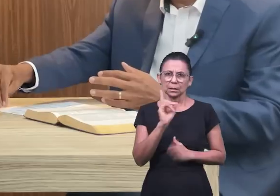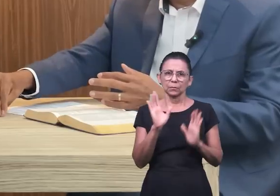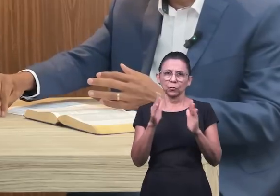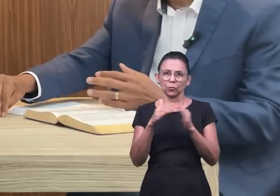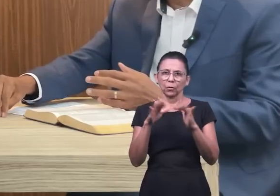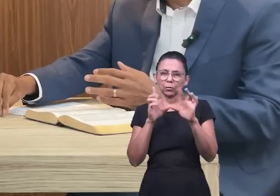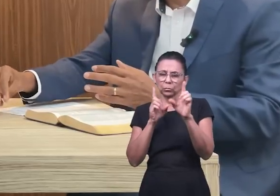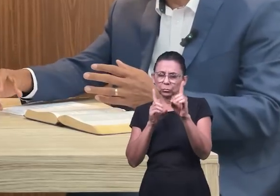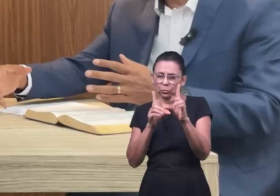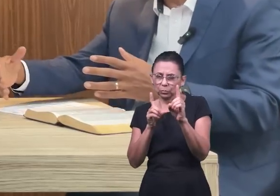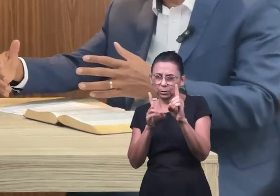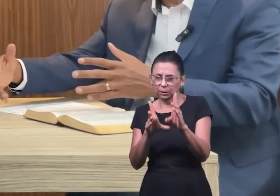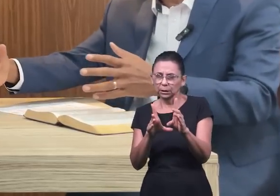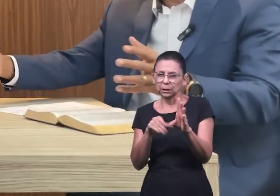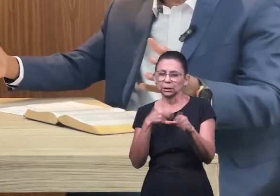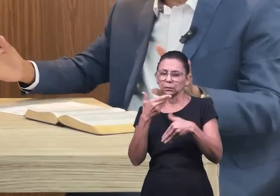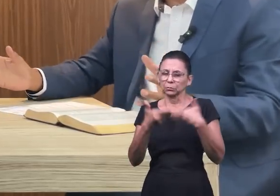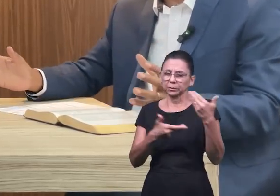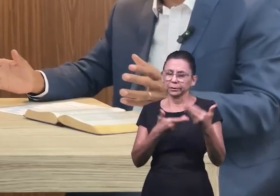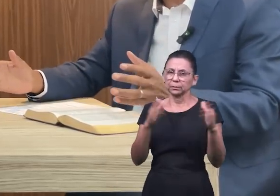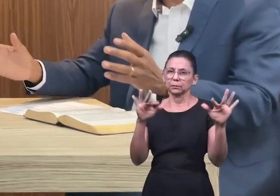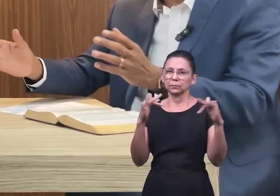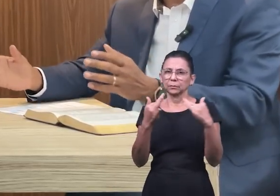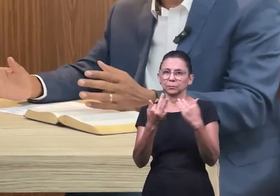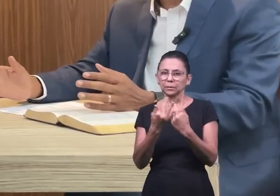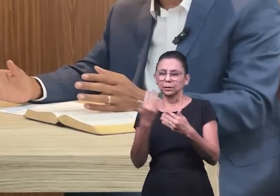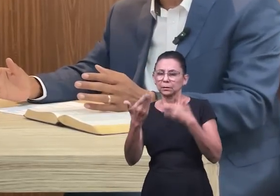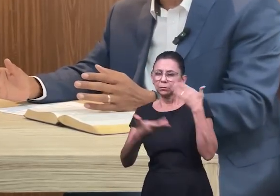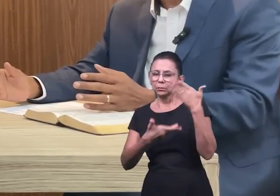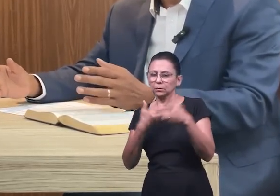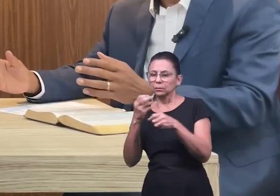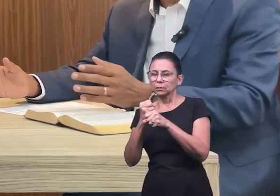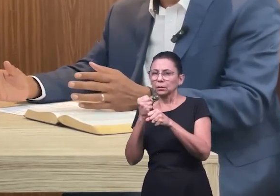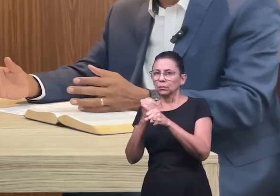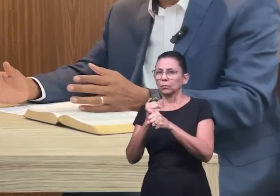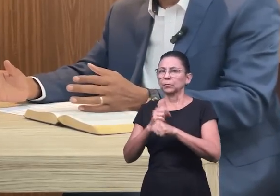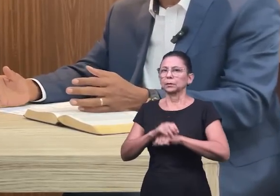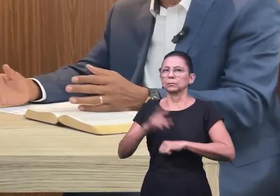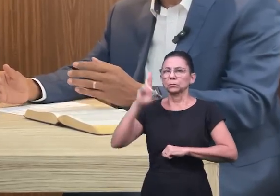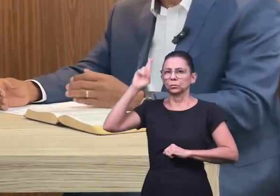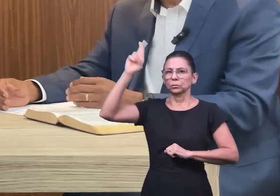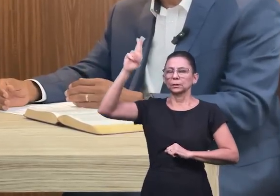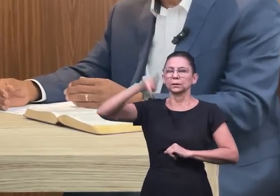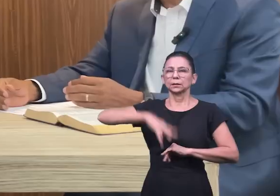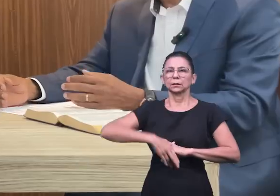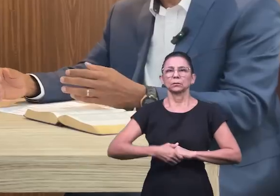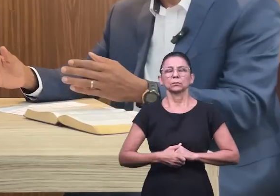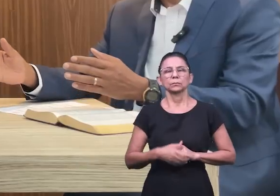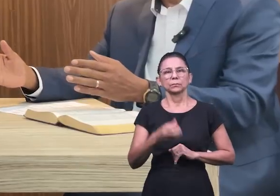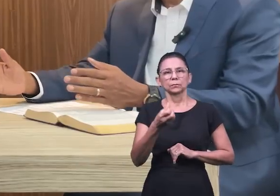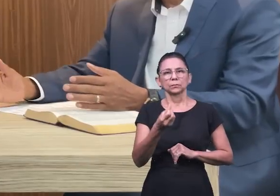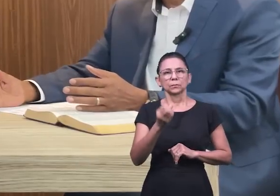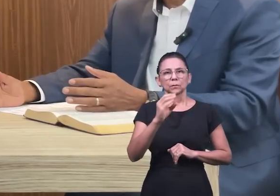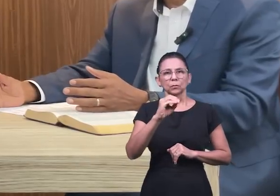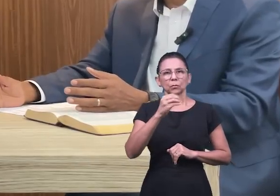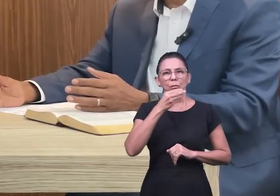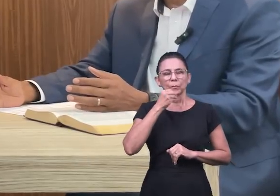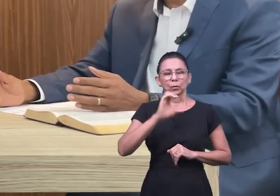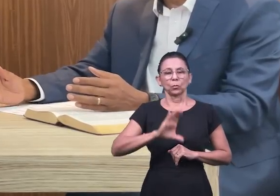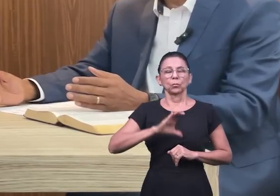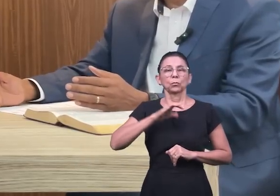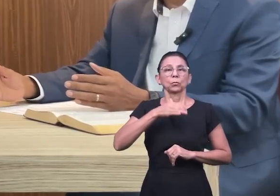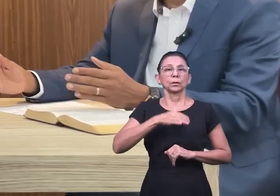ponto central, que é a Sim. igreja. E onde nós estamos ali lutando pela preservação da doutrina, preservação